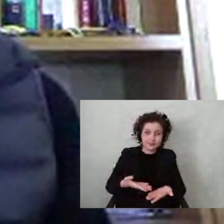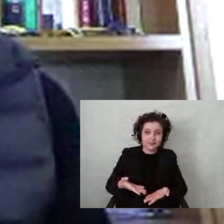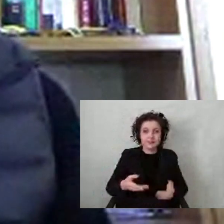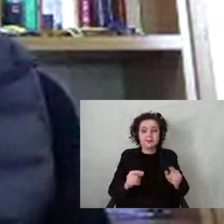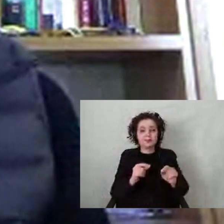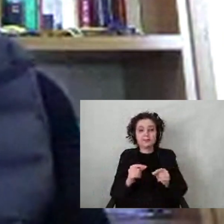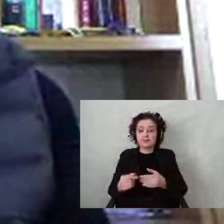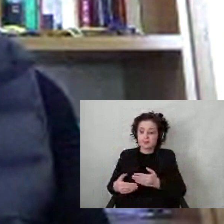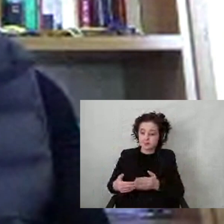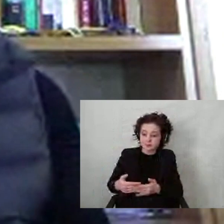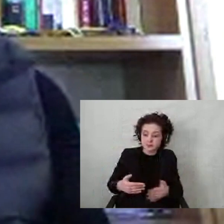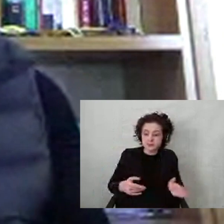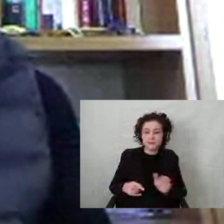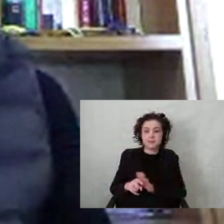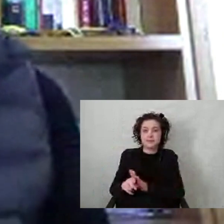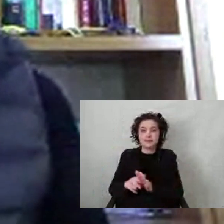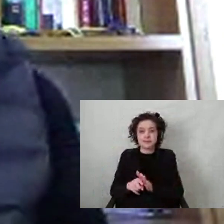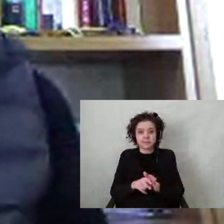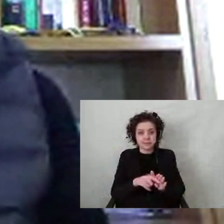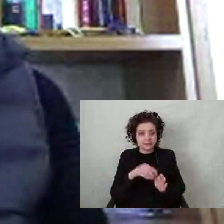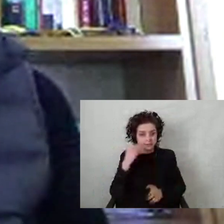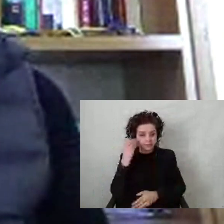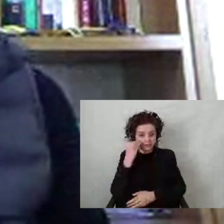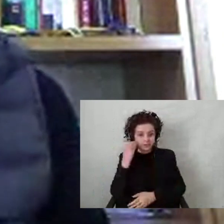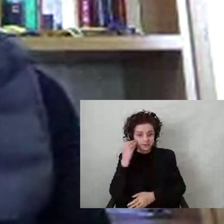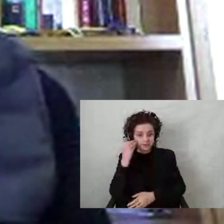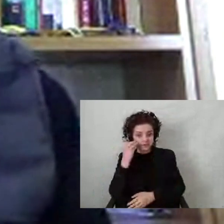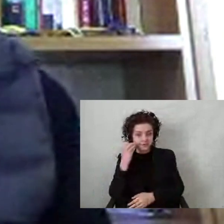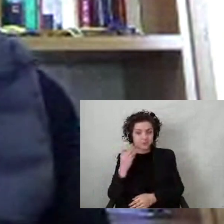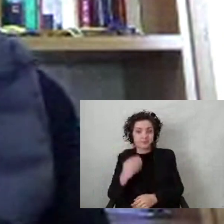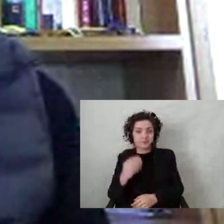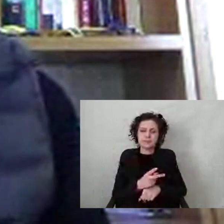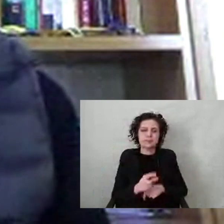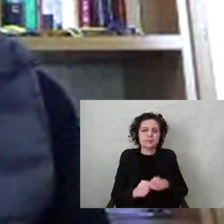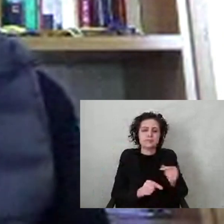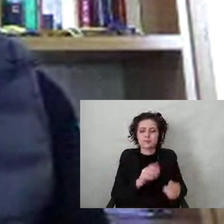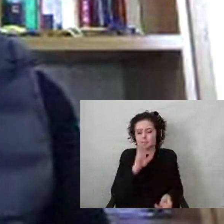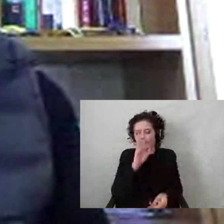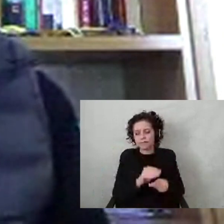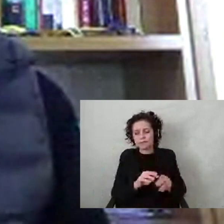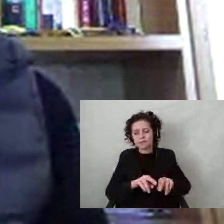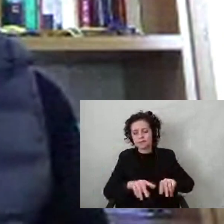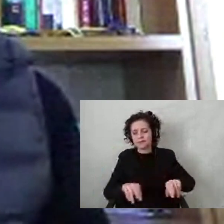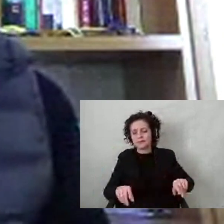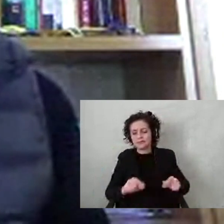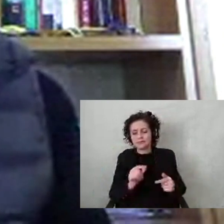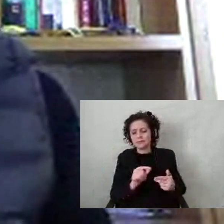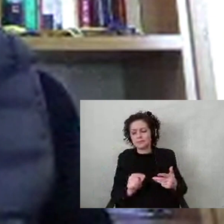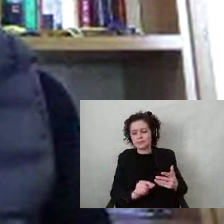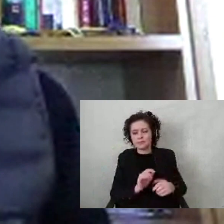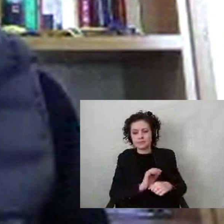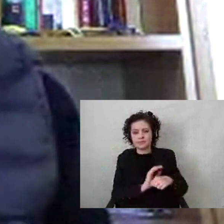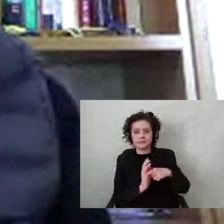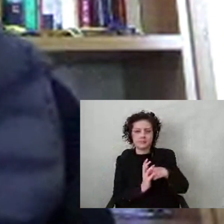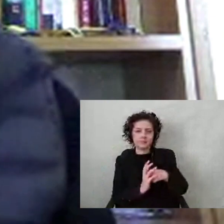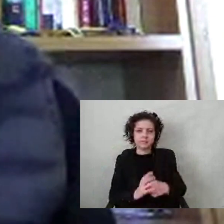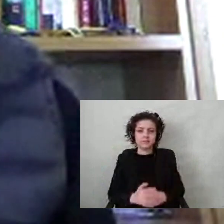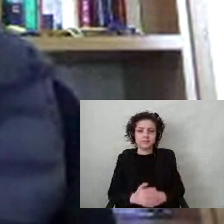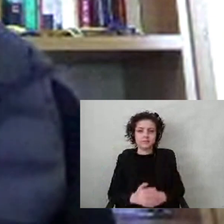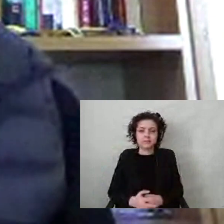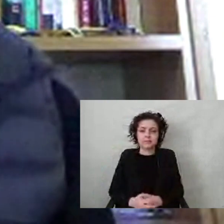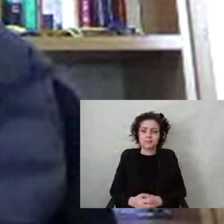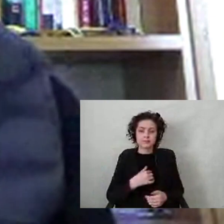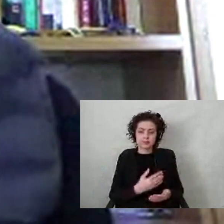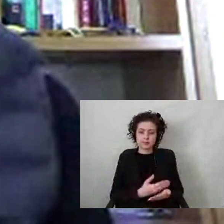suas pesquisas experimentais, que buscam compreender os diversos aspectos da Covid-19. Eu vou